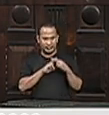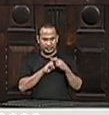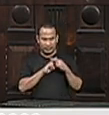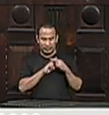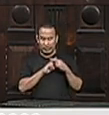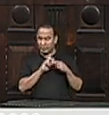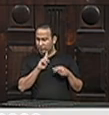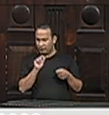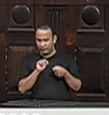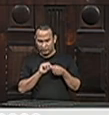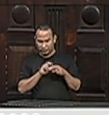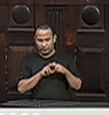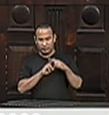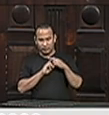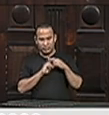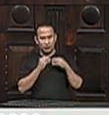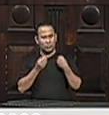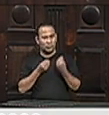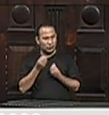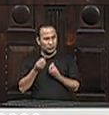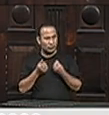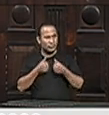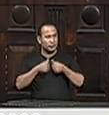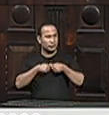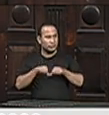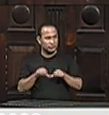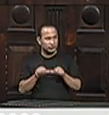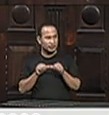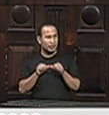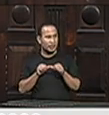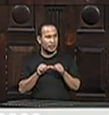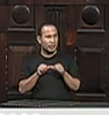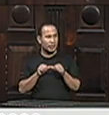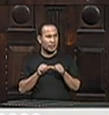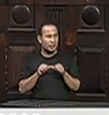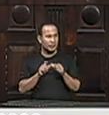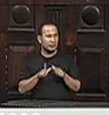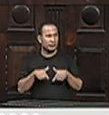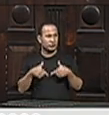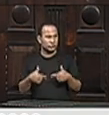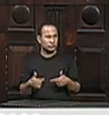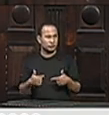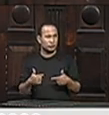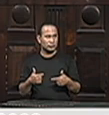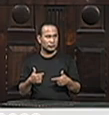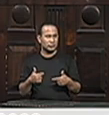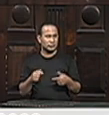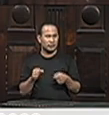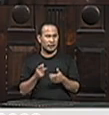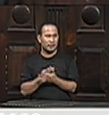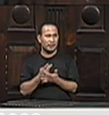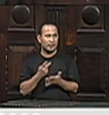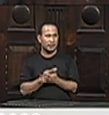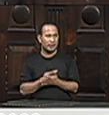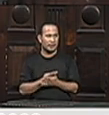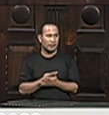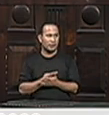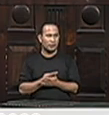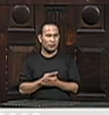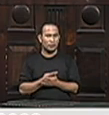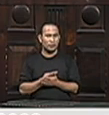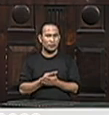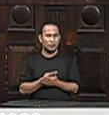através do meu advogado, da minha advogada, ingressei com a informação ao Tribunal